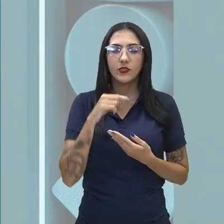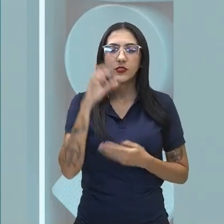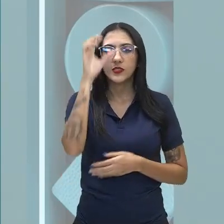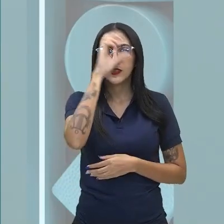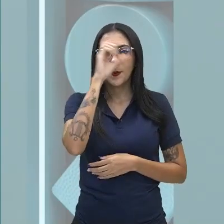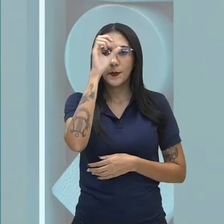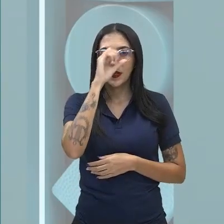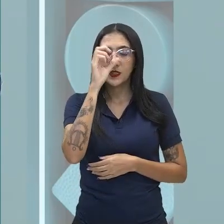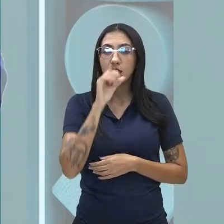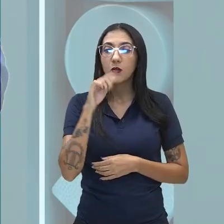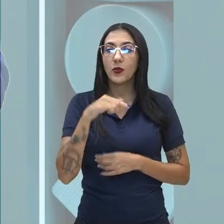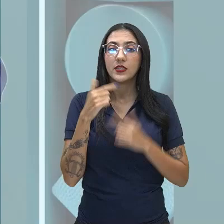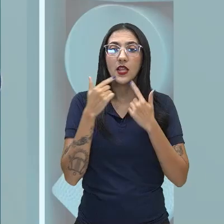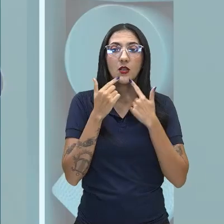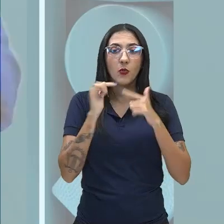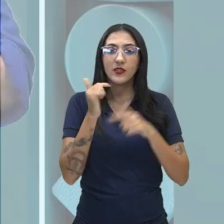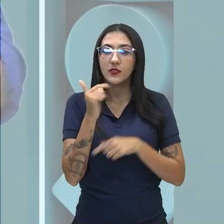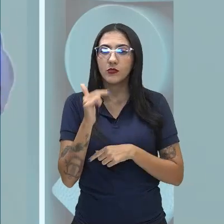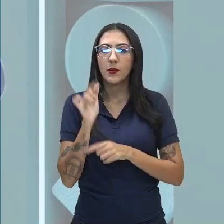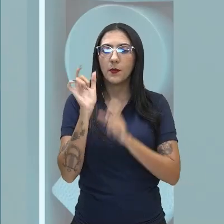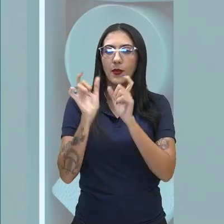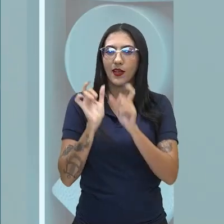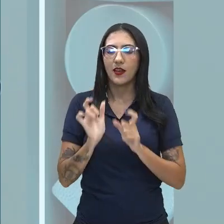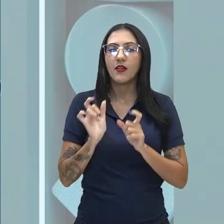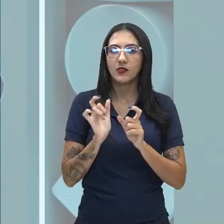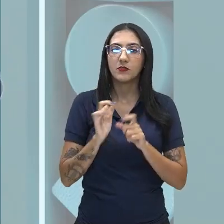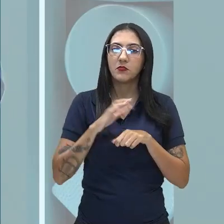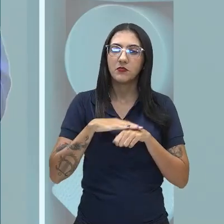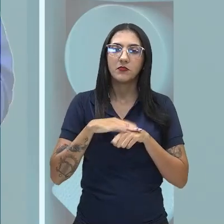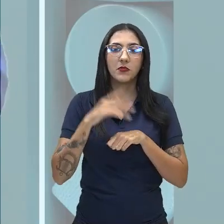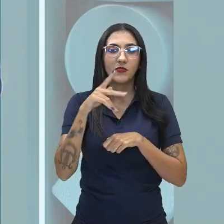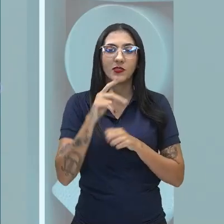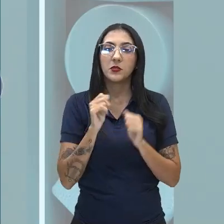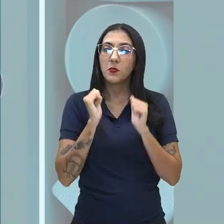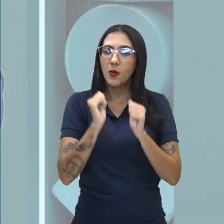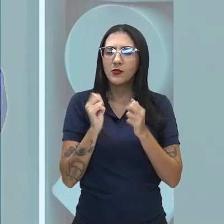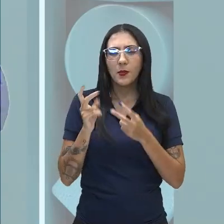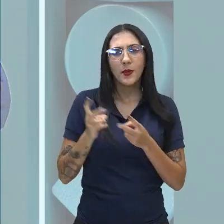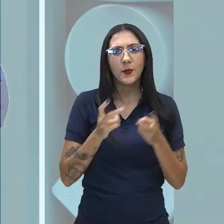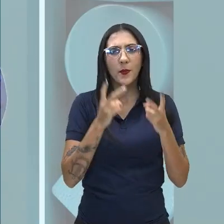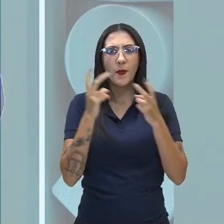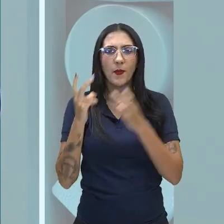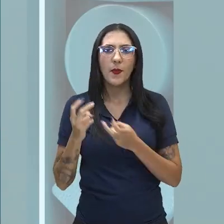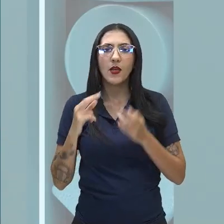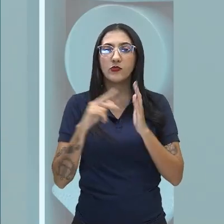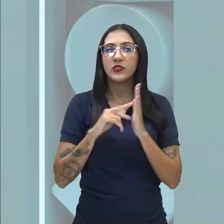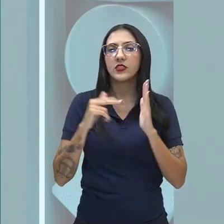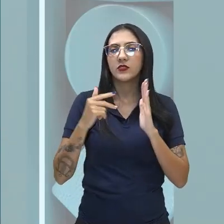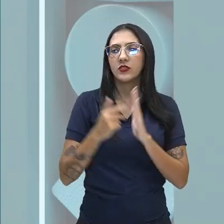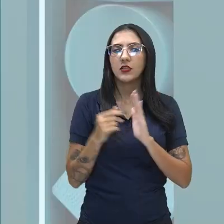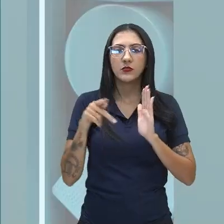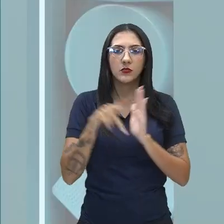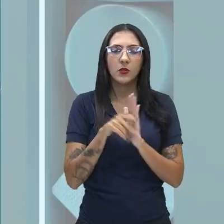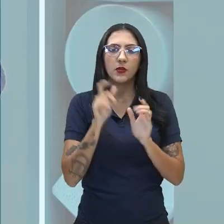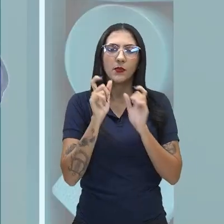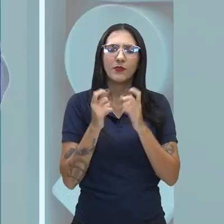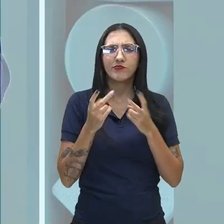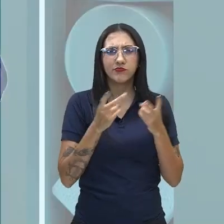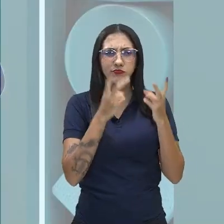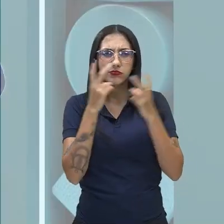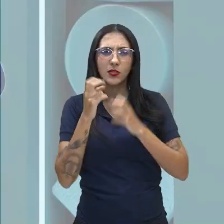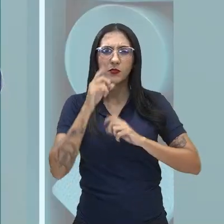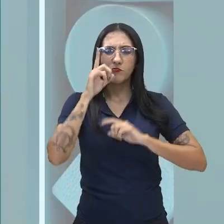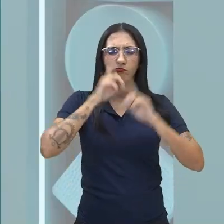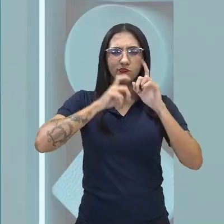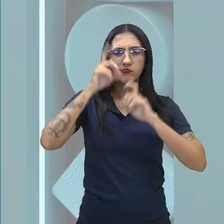linguagem não verbal. E você mesmo pode extrair os sentidos, por exemplo, de uma expressão facial. Você